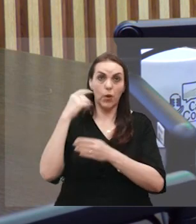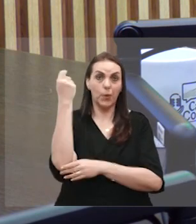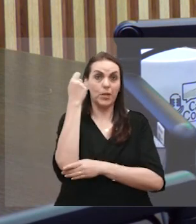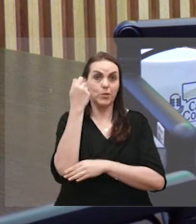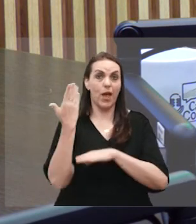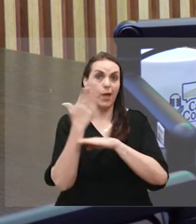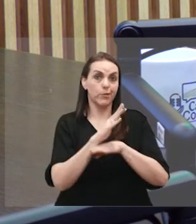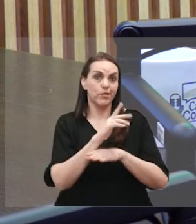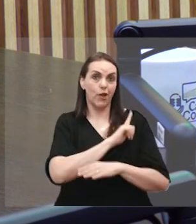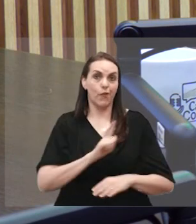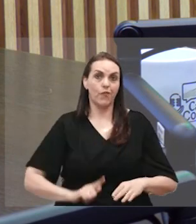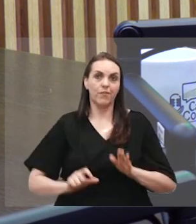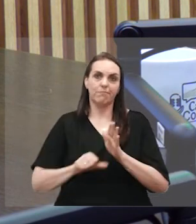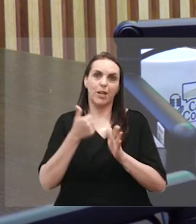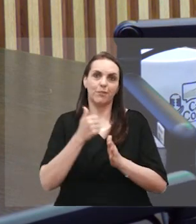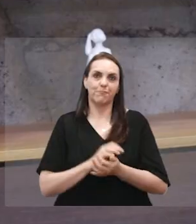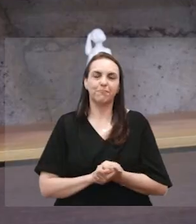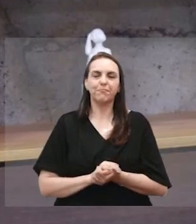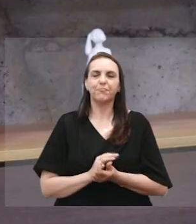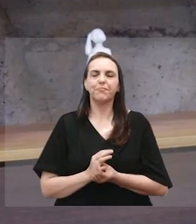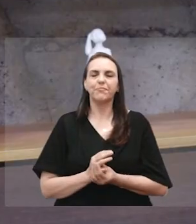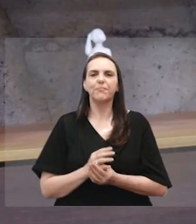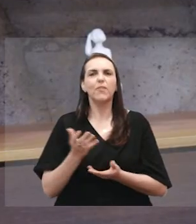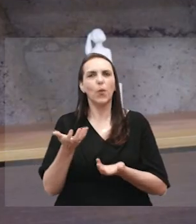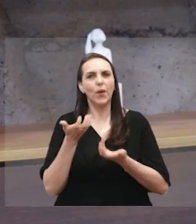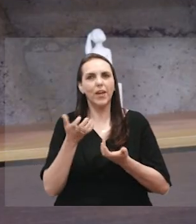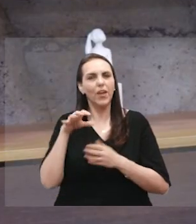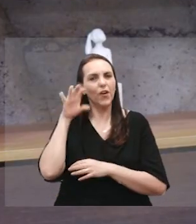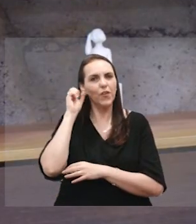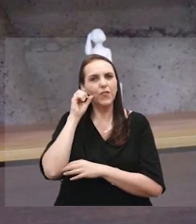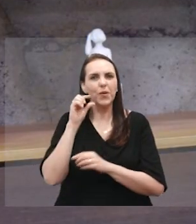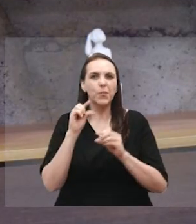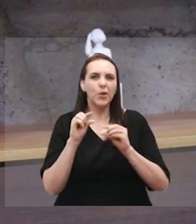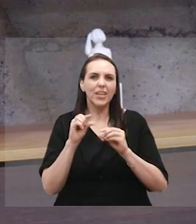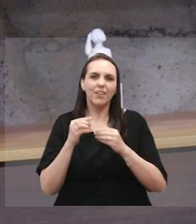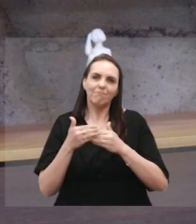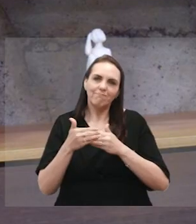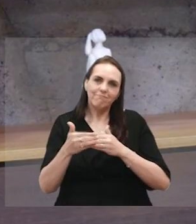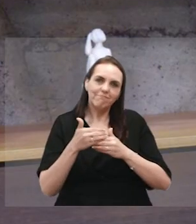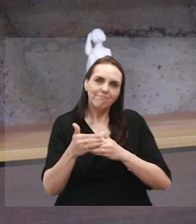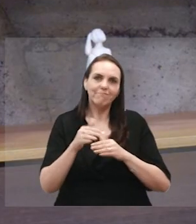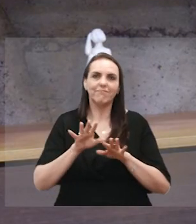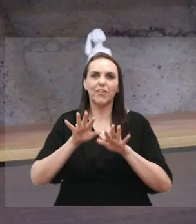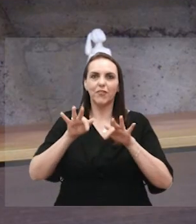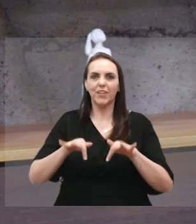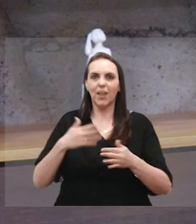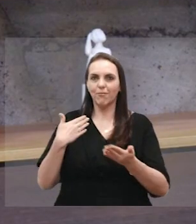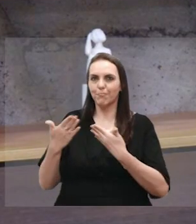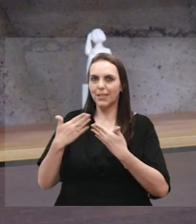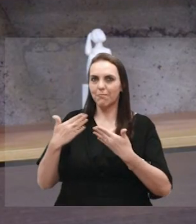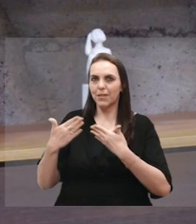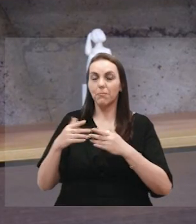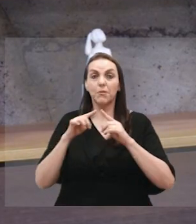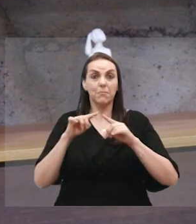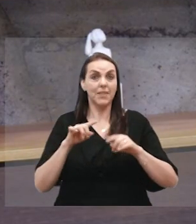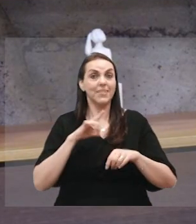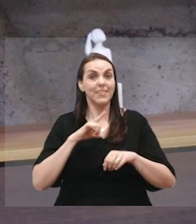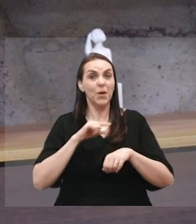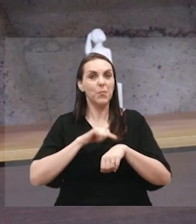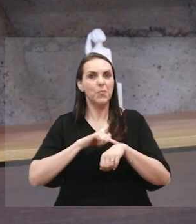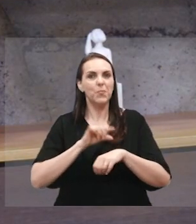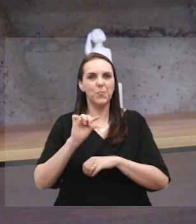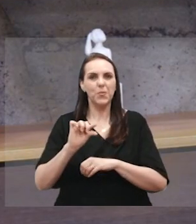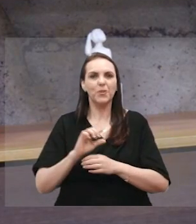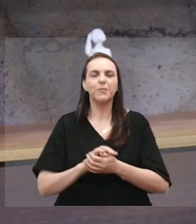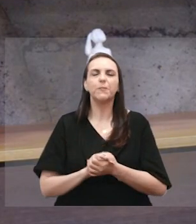auxiliar o governo, seria melhor, né? Eu gostaria de ouvir um pouco já nesse caminho de encerramento do nosso bate-papo, mas ainda temos